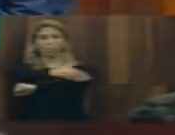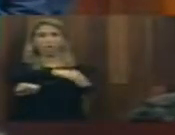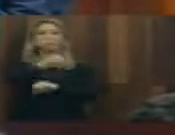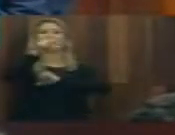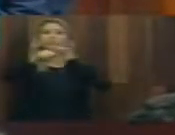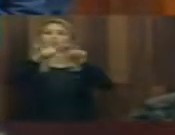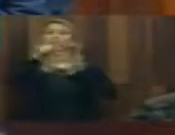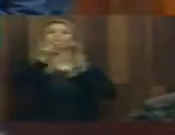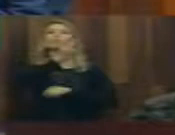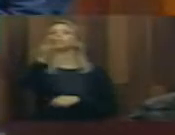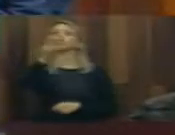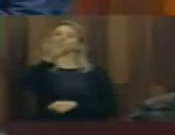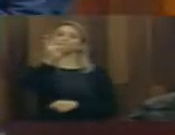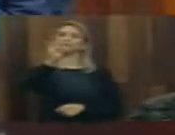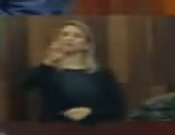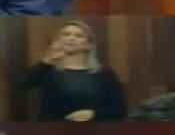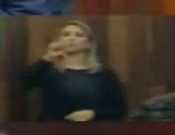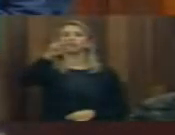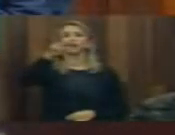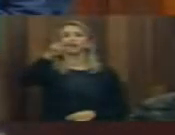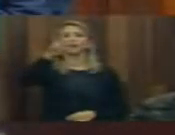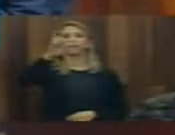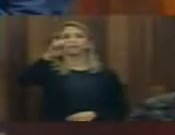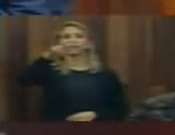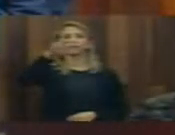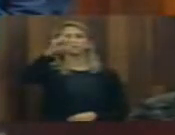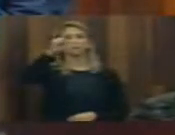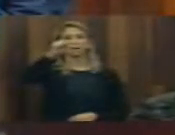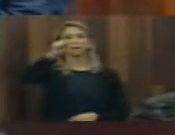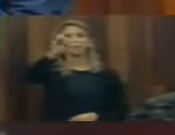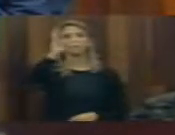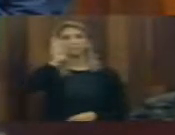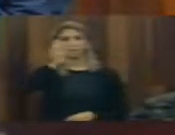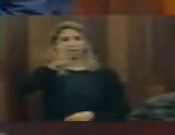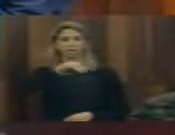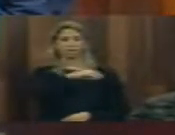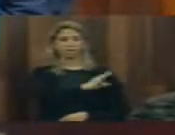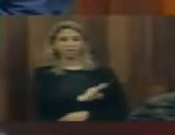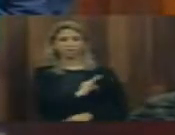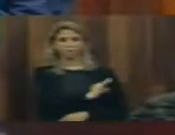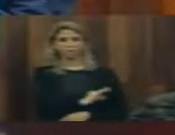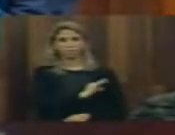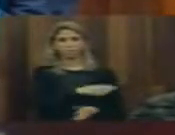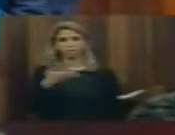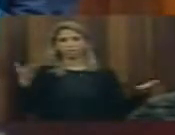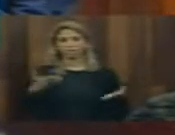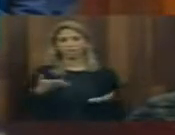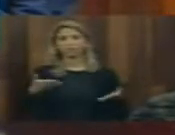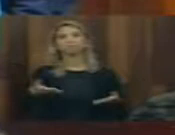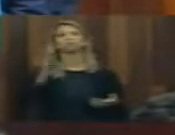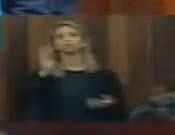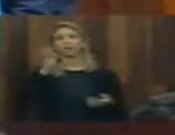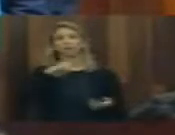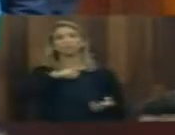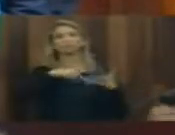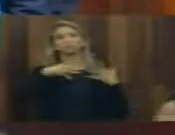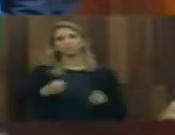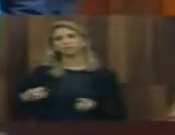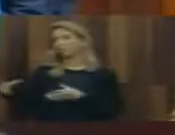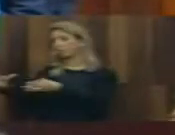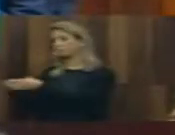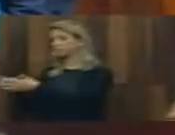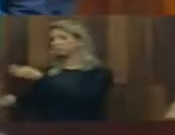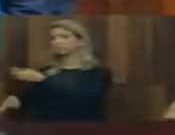a Travessa B da rua Guiomar Novaes, do bairro Namar Tamoios, segundo distrito de Cabo Frio. Parecer é favorável da CCJ.